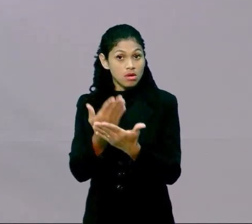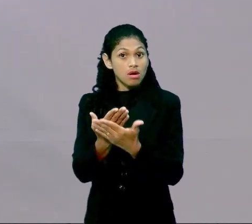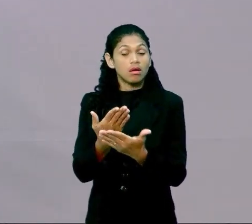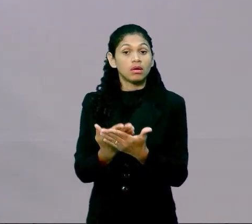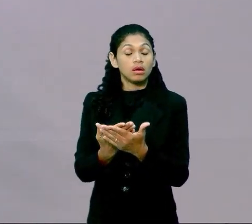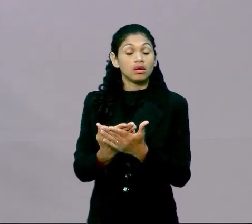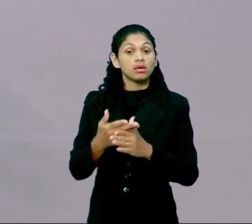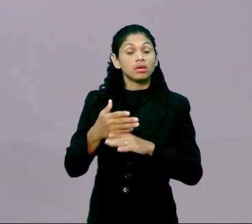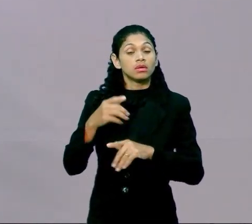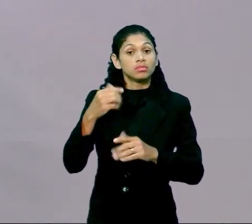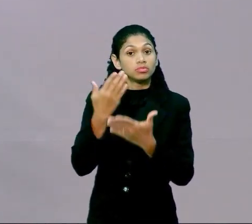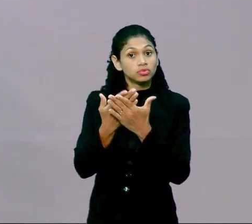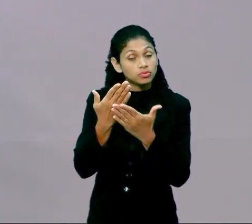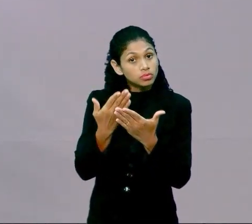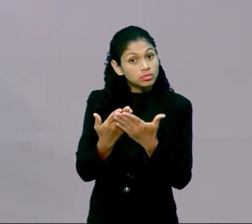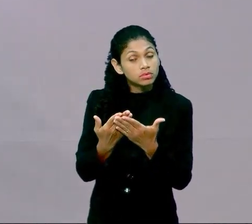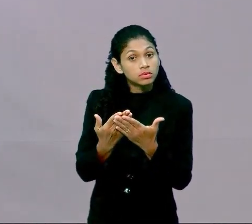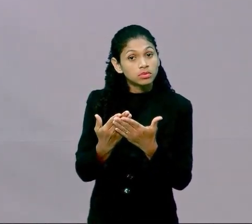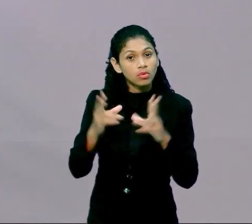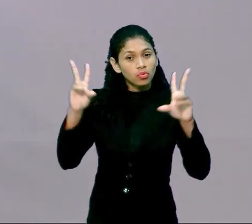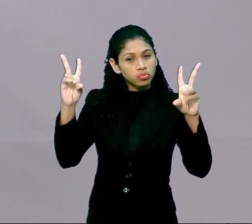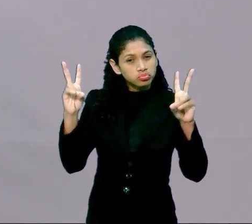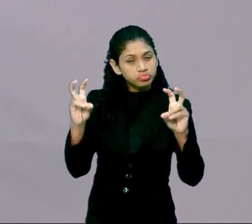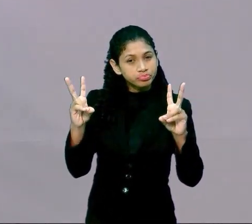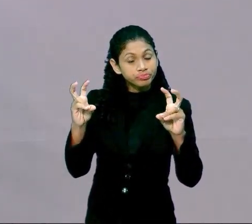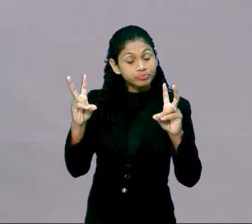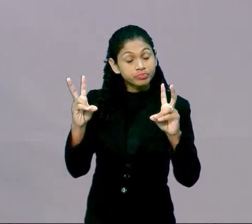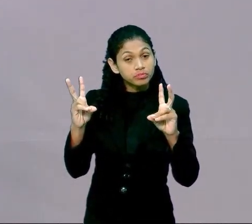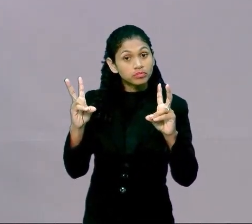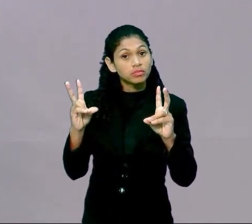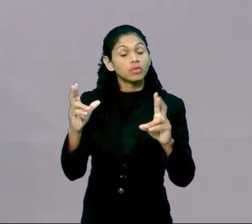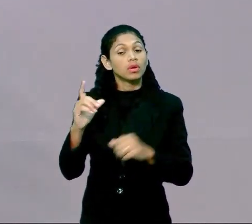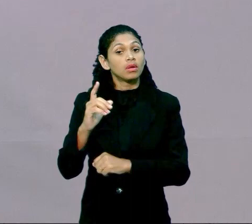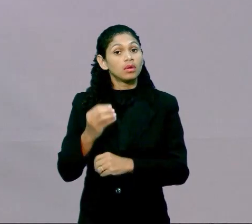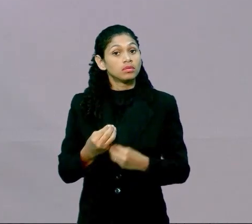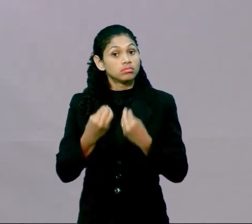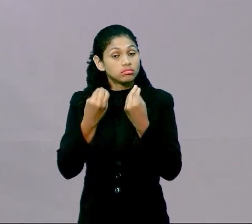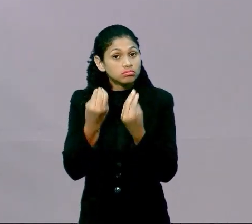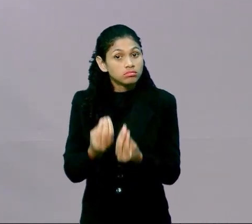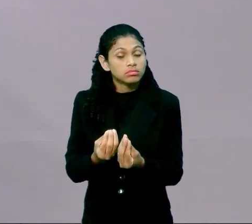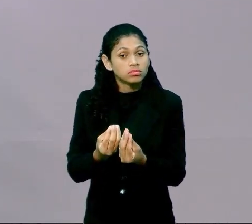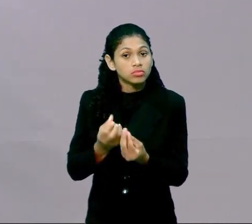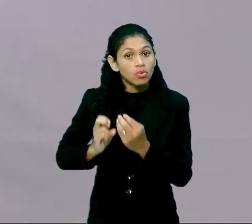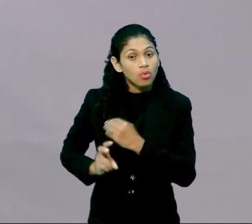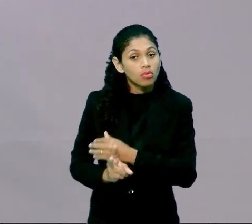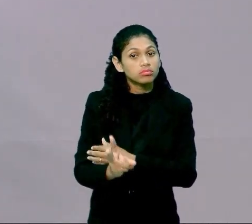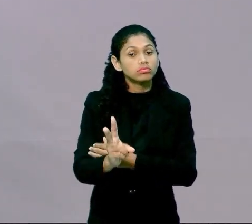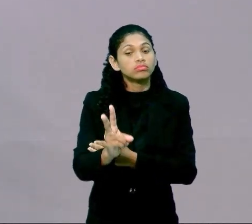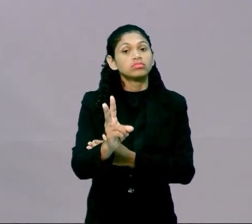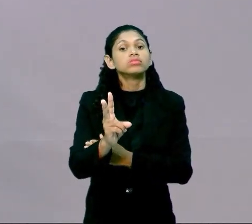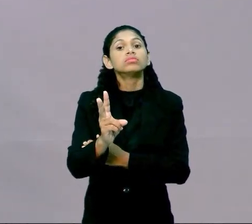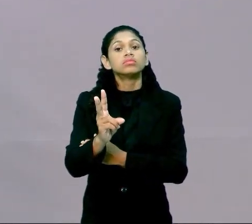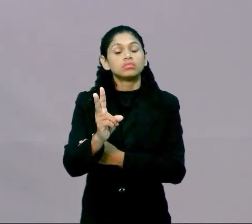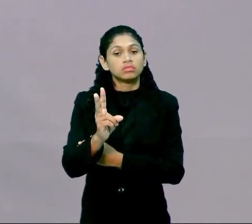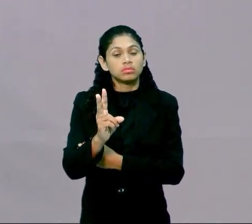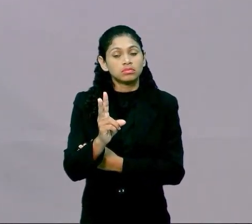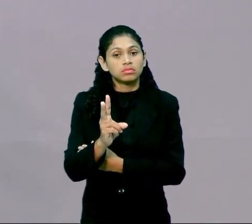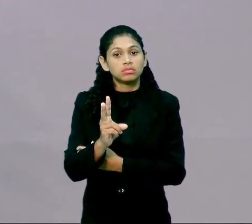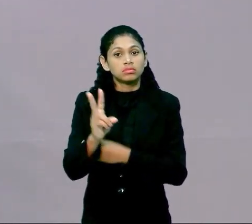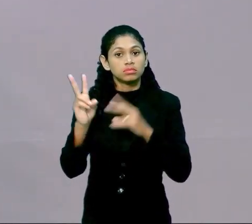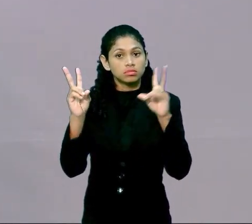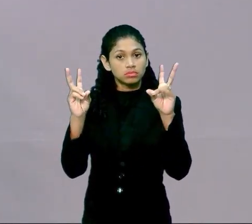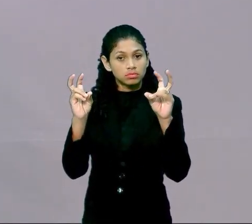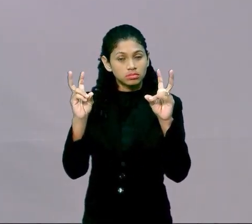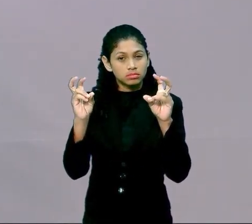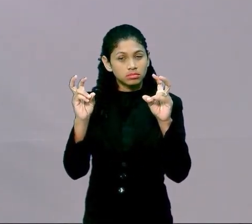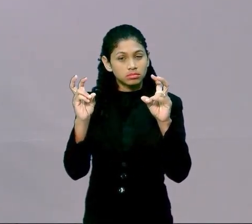algumas temáticas, eu darei ainda nesta videoaula continuidade à temática